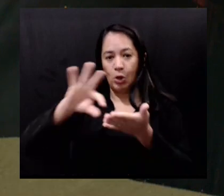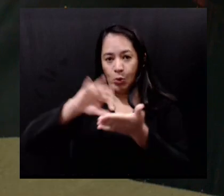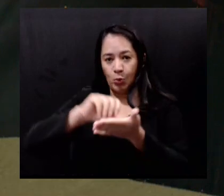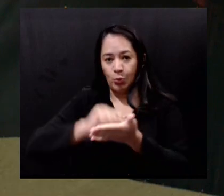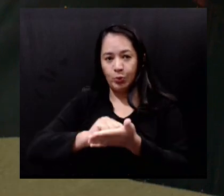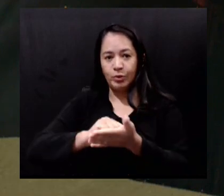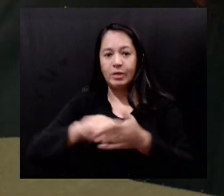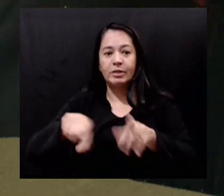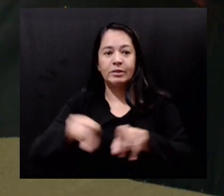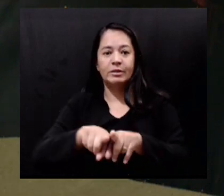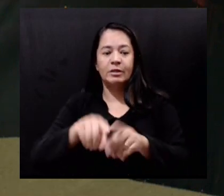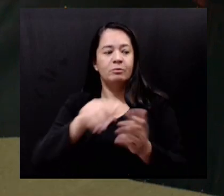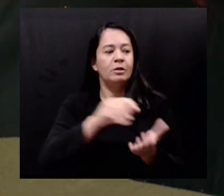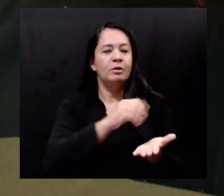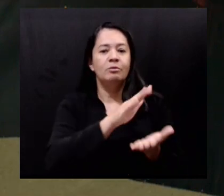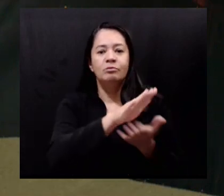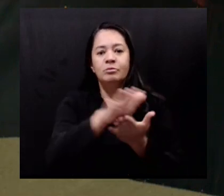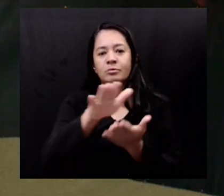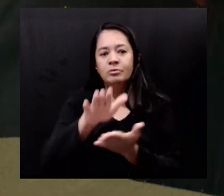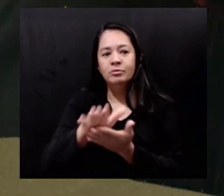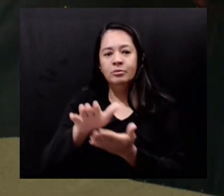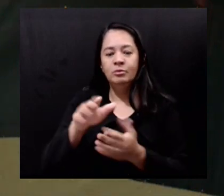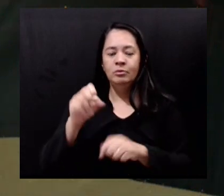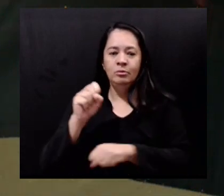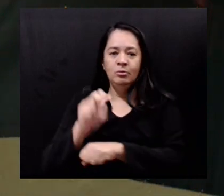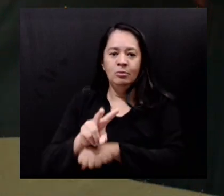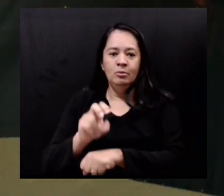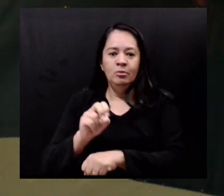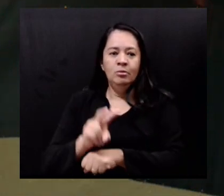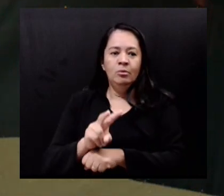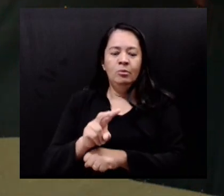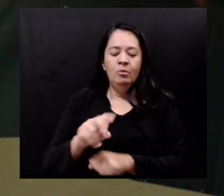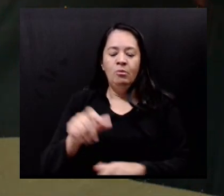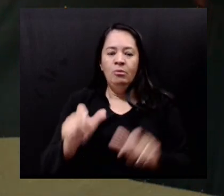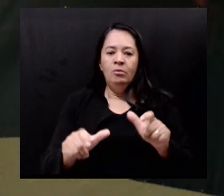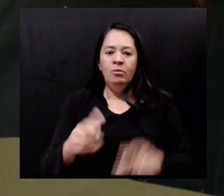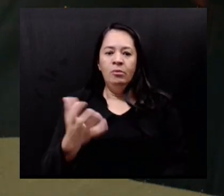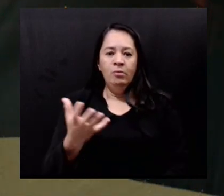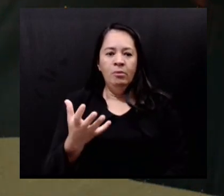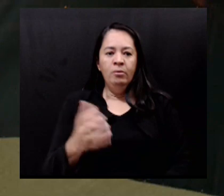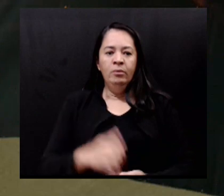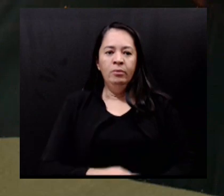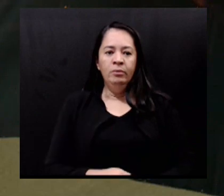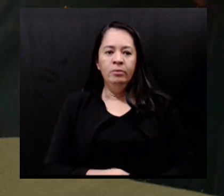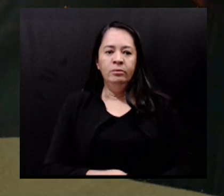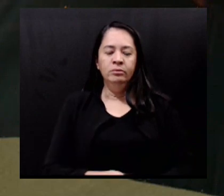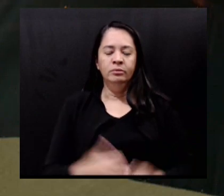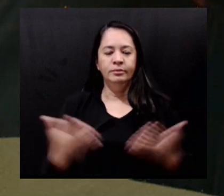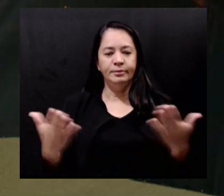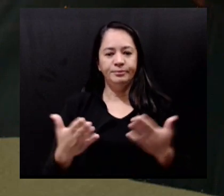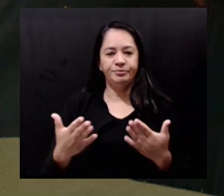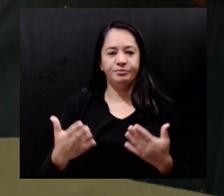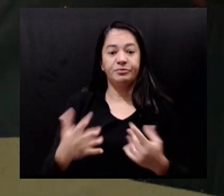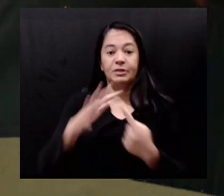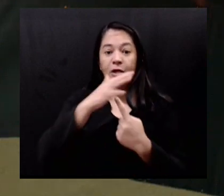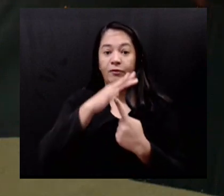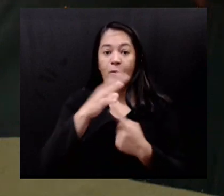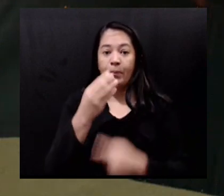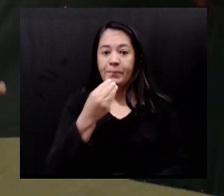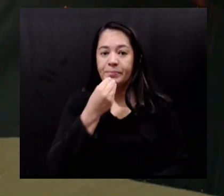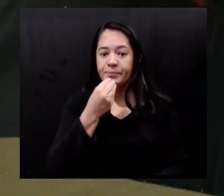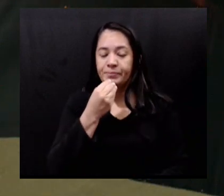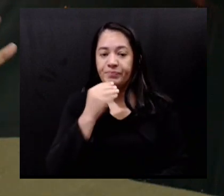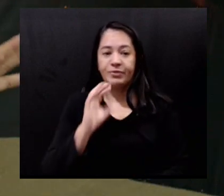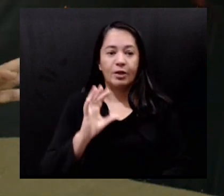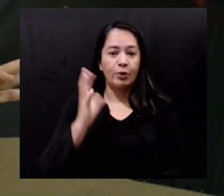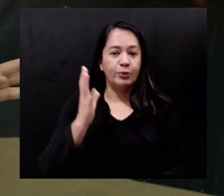encaminhamento das vagas, né, aos interessados, tá? Esse feirão de oportunidades será realizado amanhã,